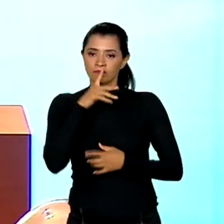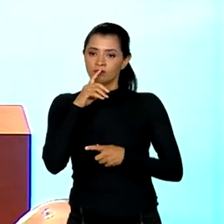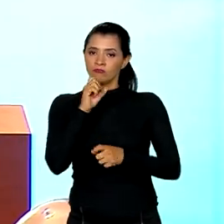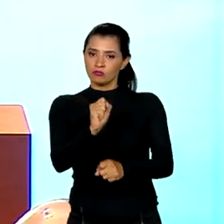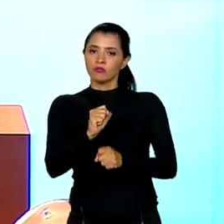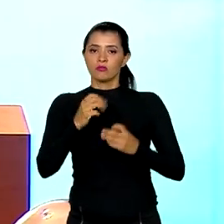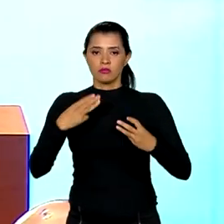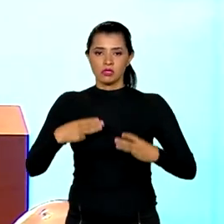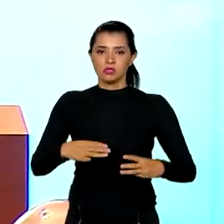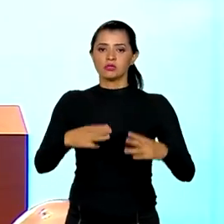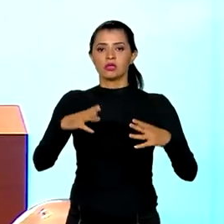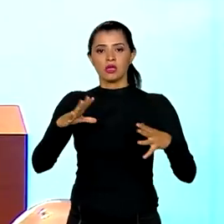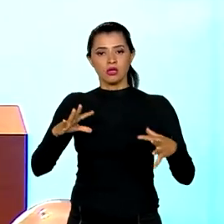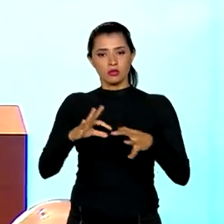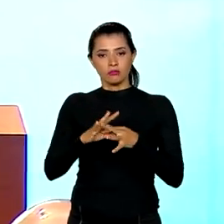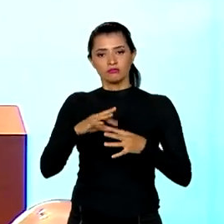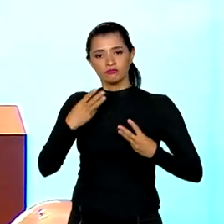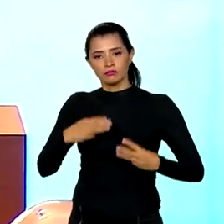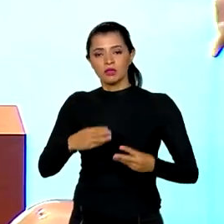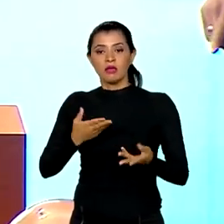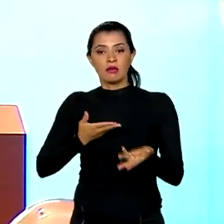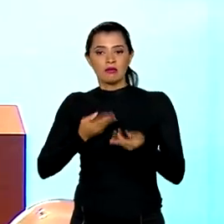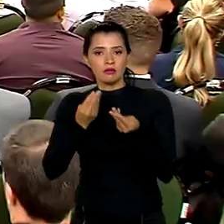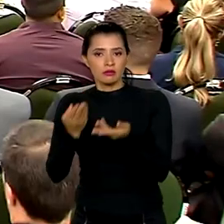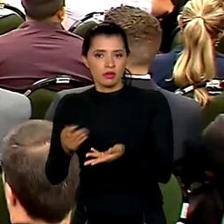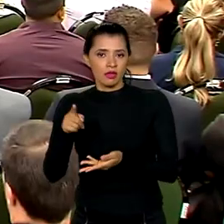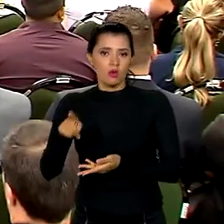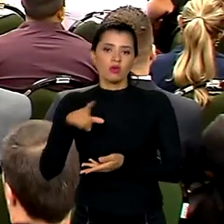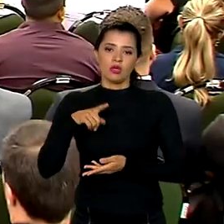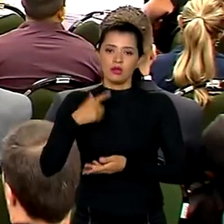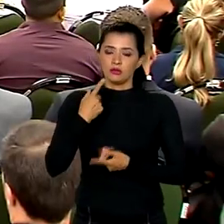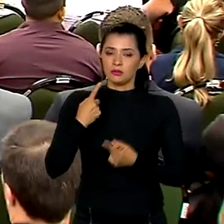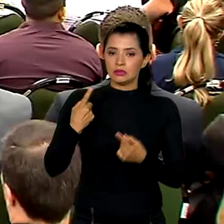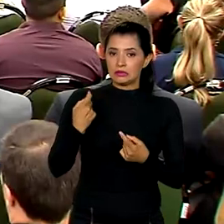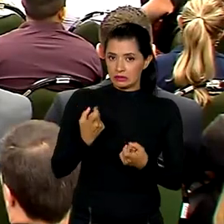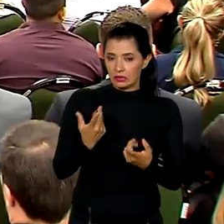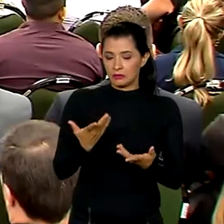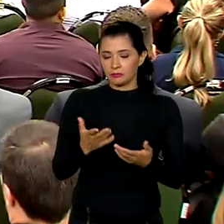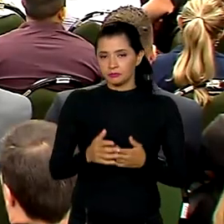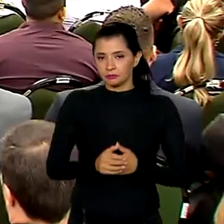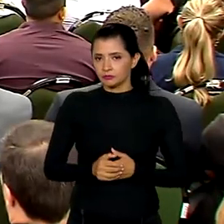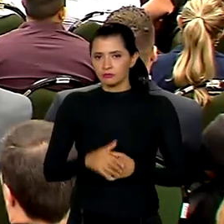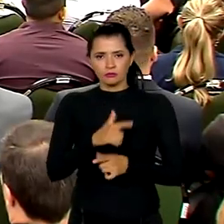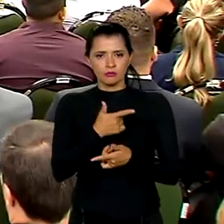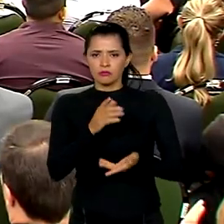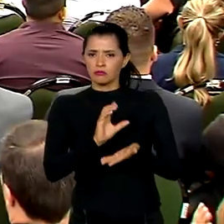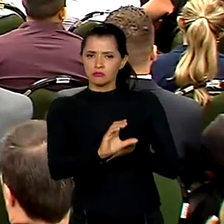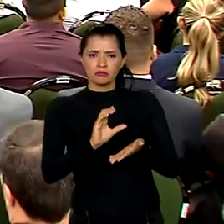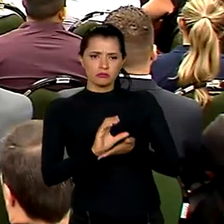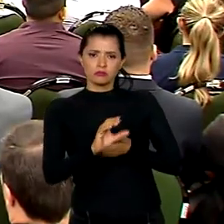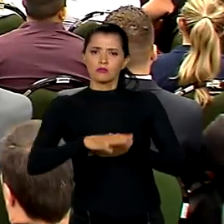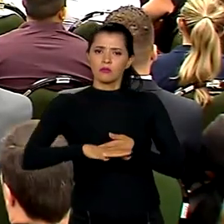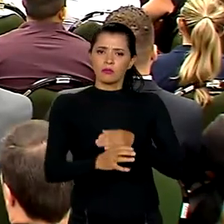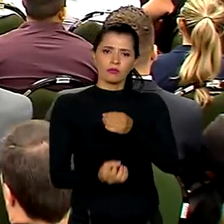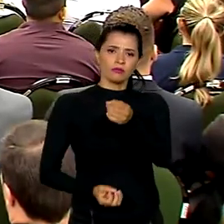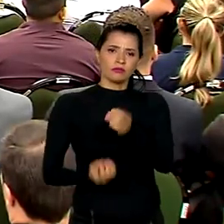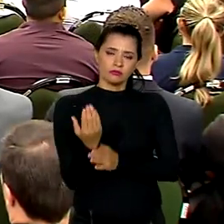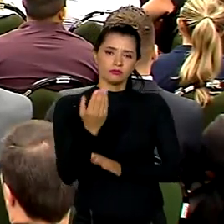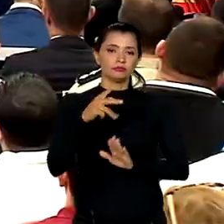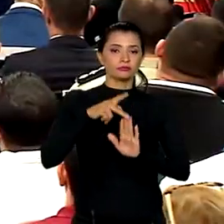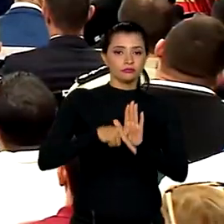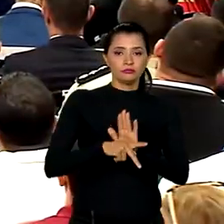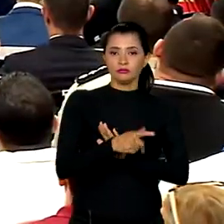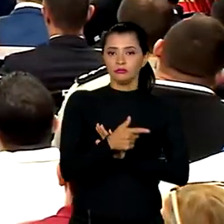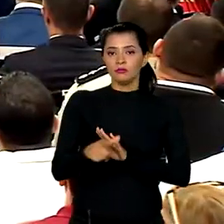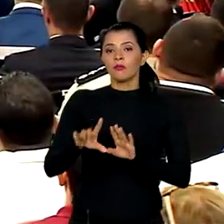nos ministérios para trabalhar e entregar a FIFA o que ela quer. Não há previsão de investimento público para a implantação do